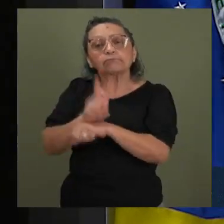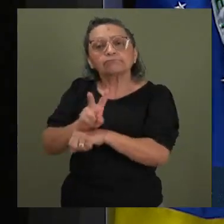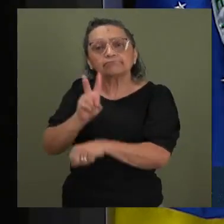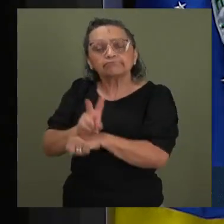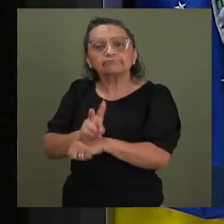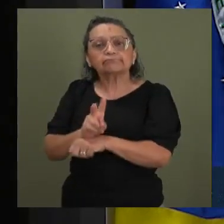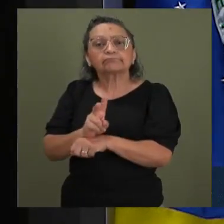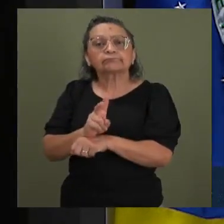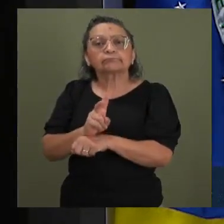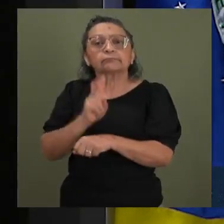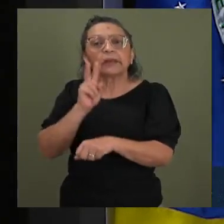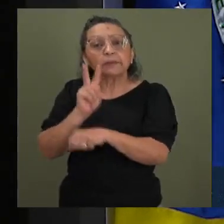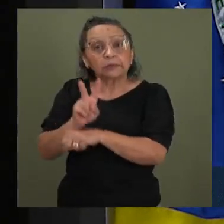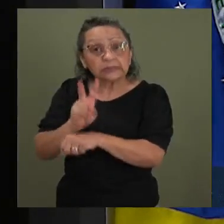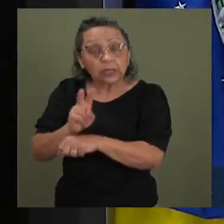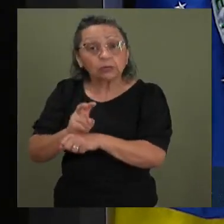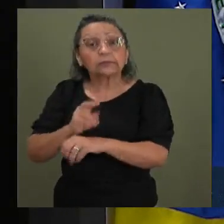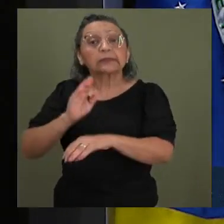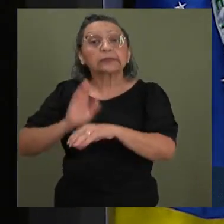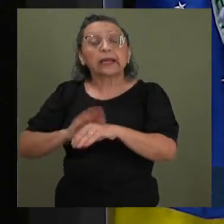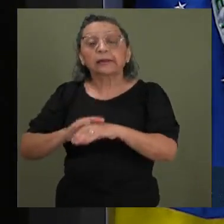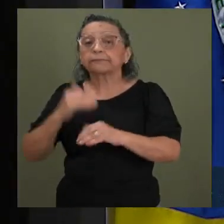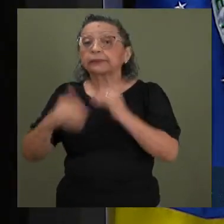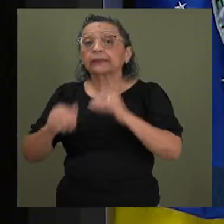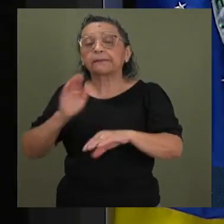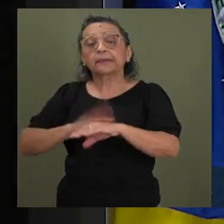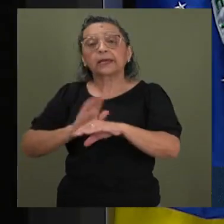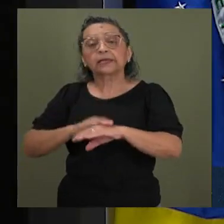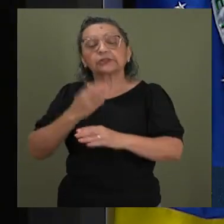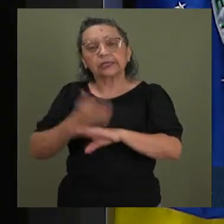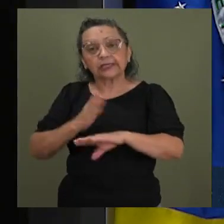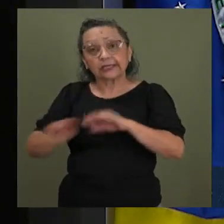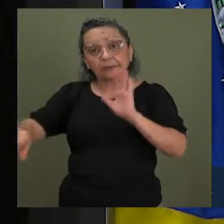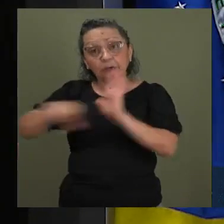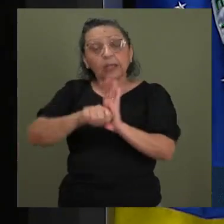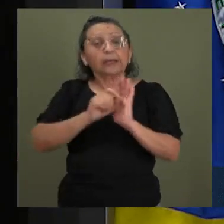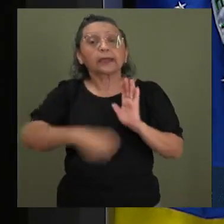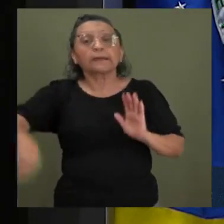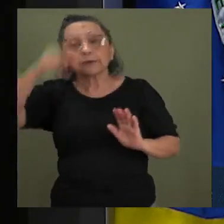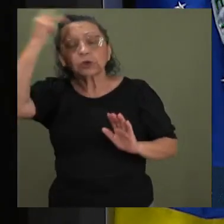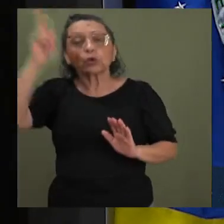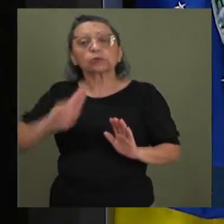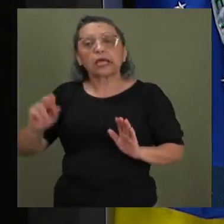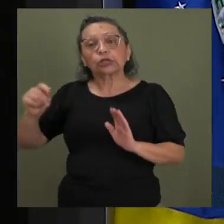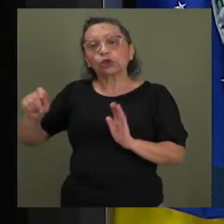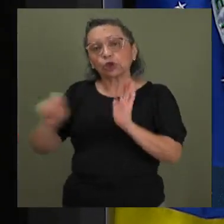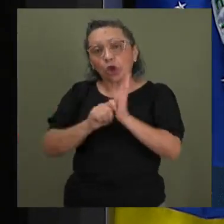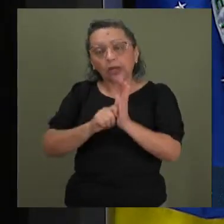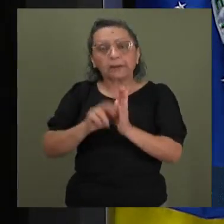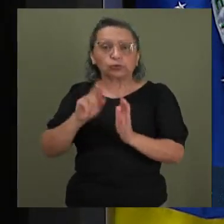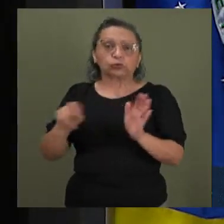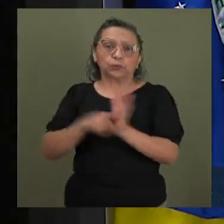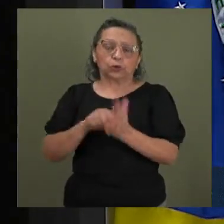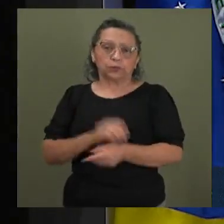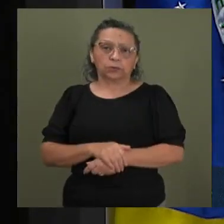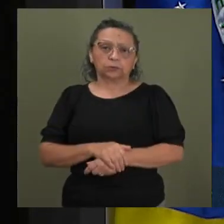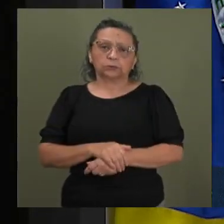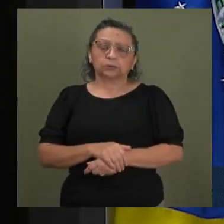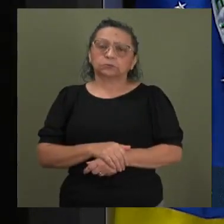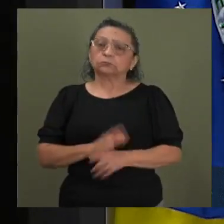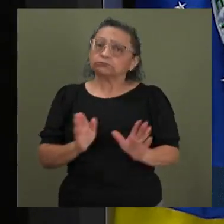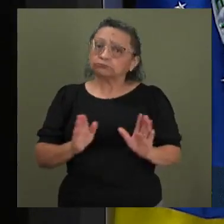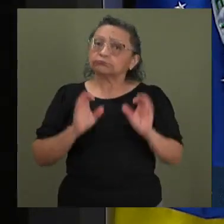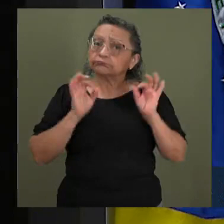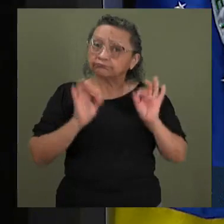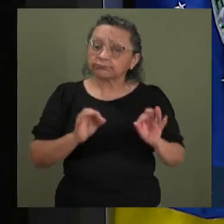da imputação da prática criminosa para quem portar drogas para consumo próprio, sendo vedada a prisão,